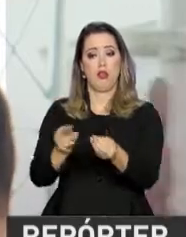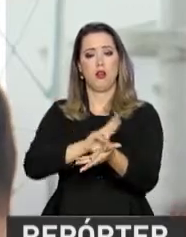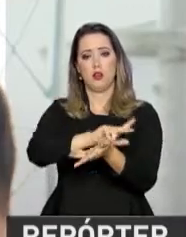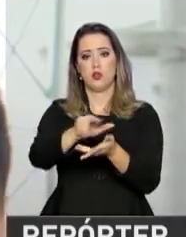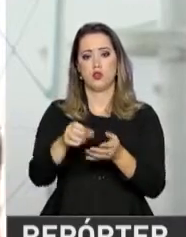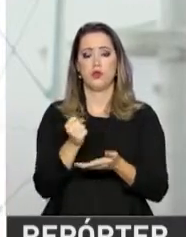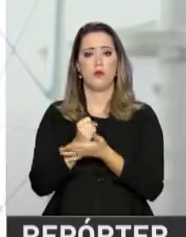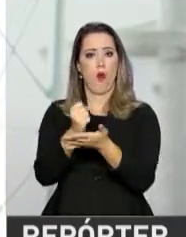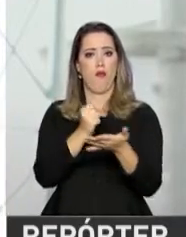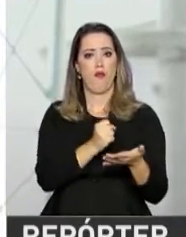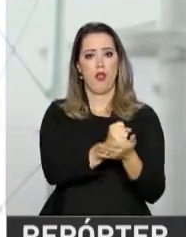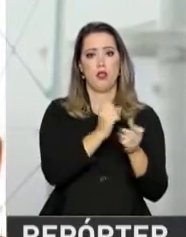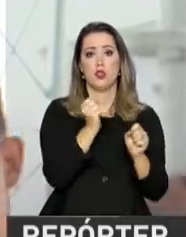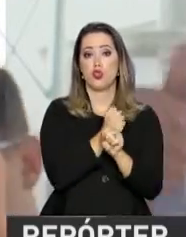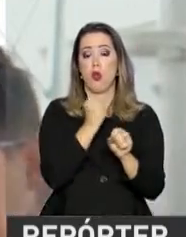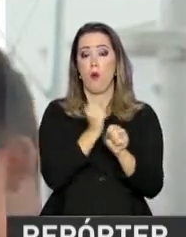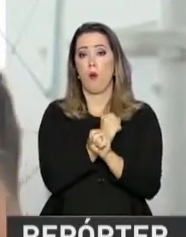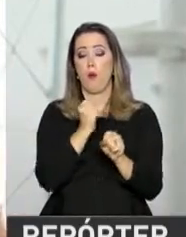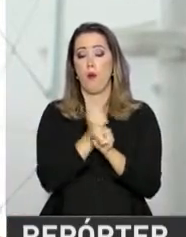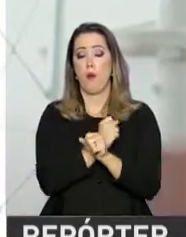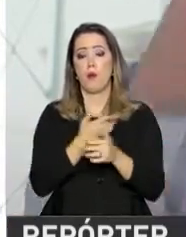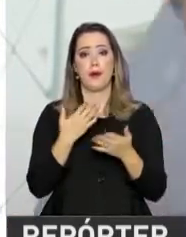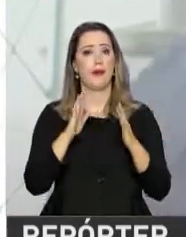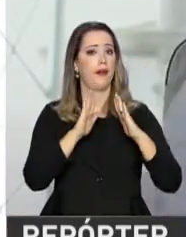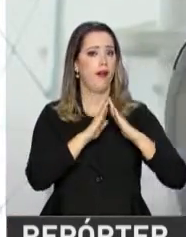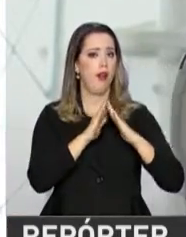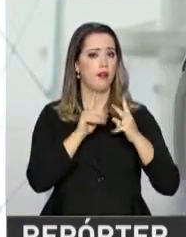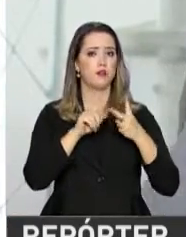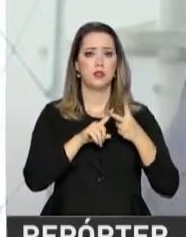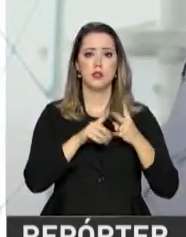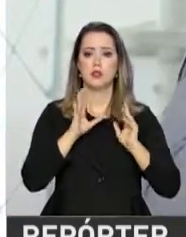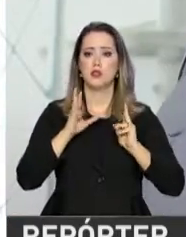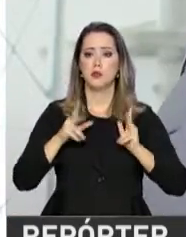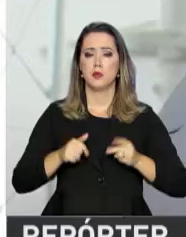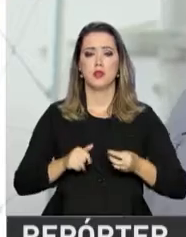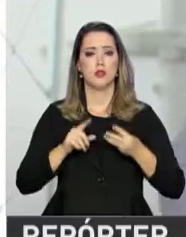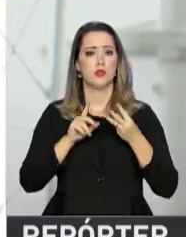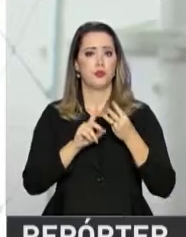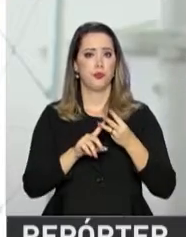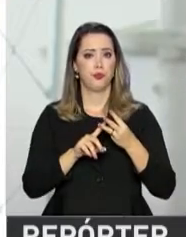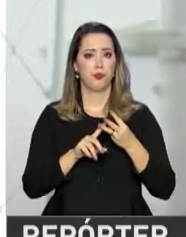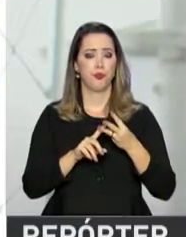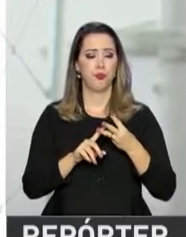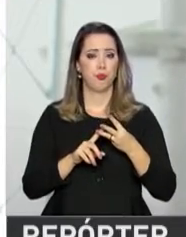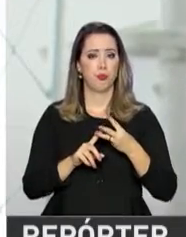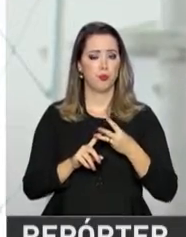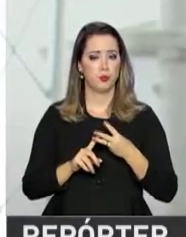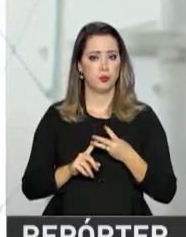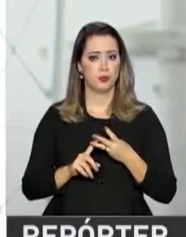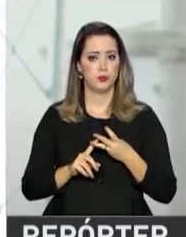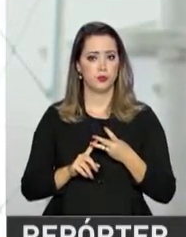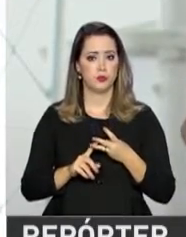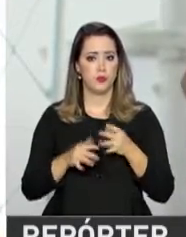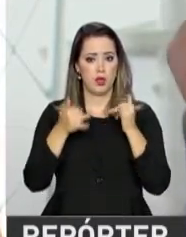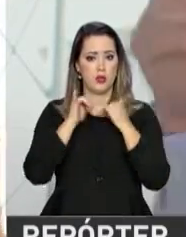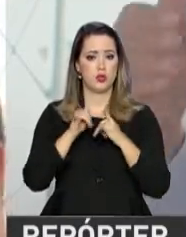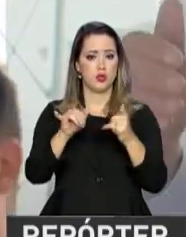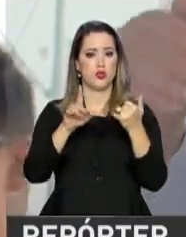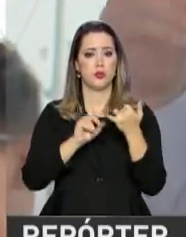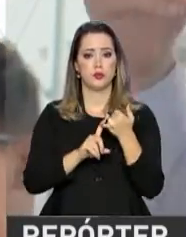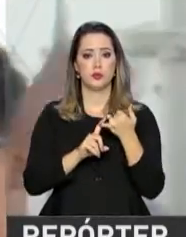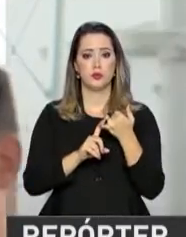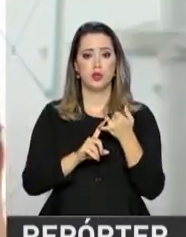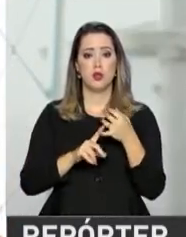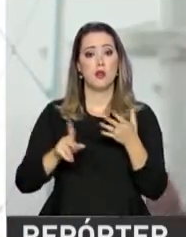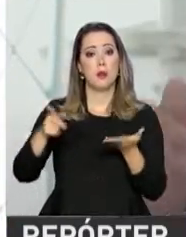vários empreendimentos na área da habitação na área do saneamento na área elétrica na área